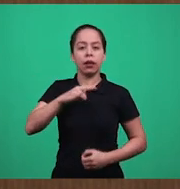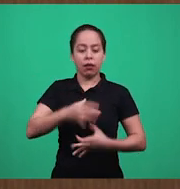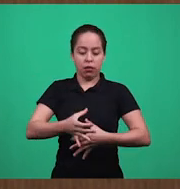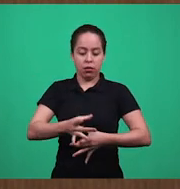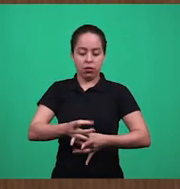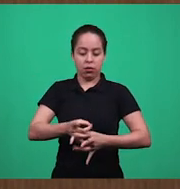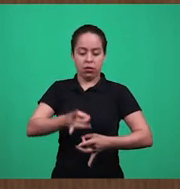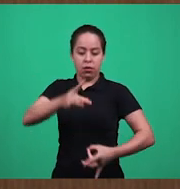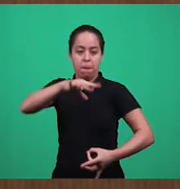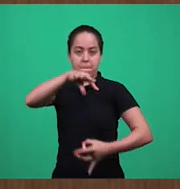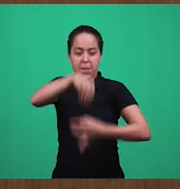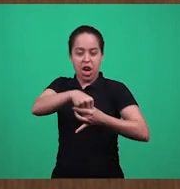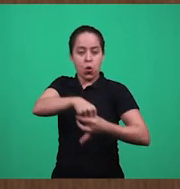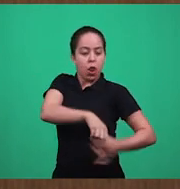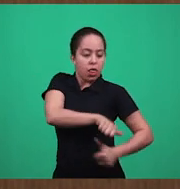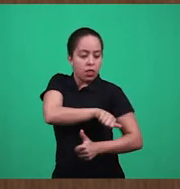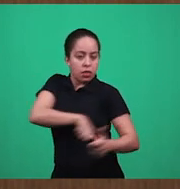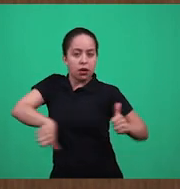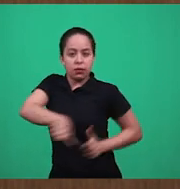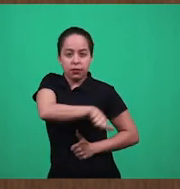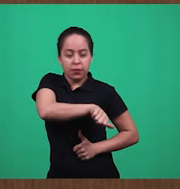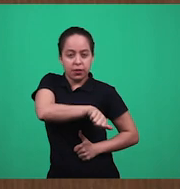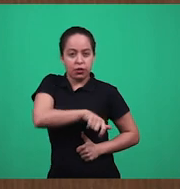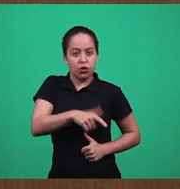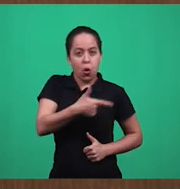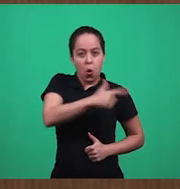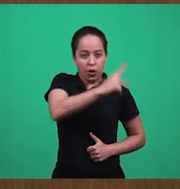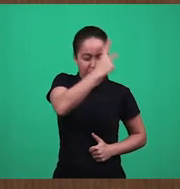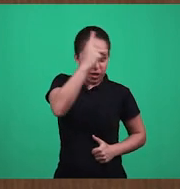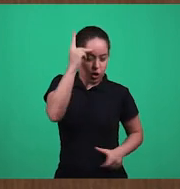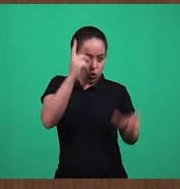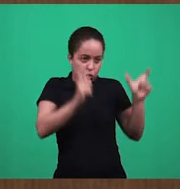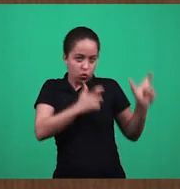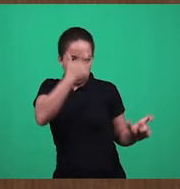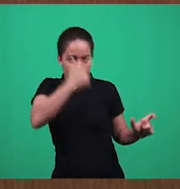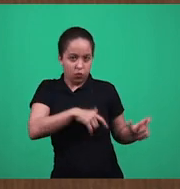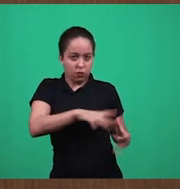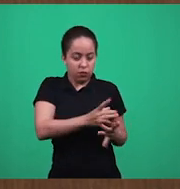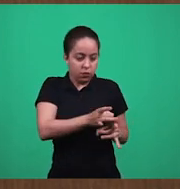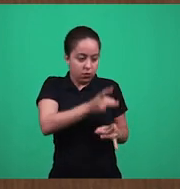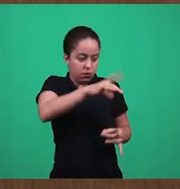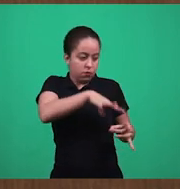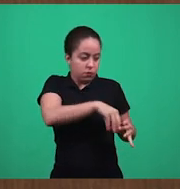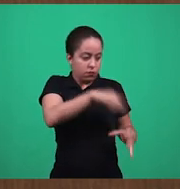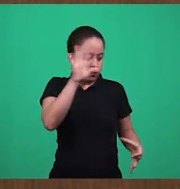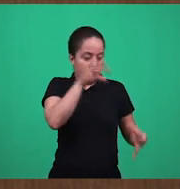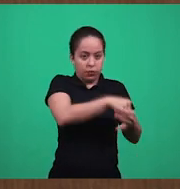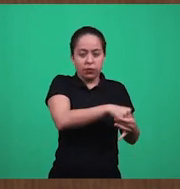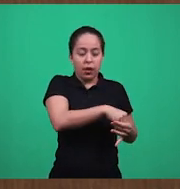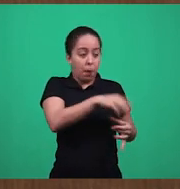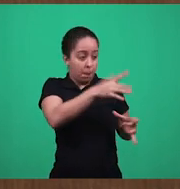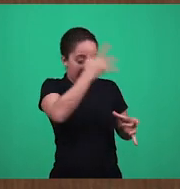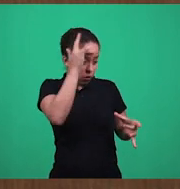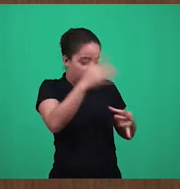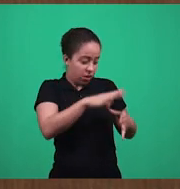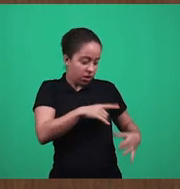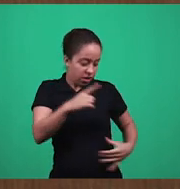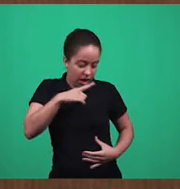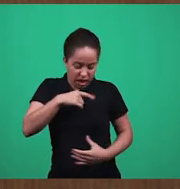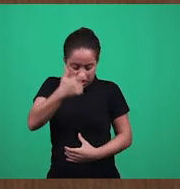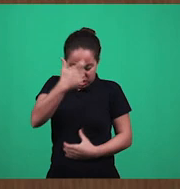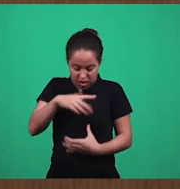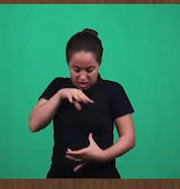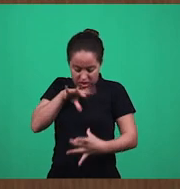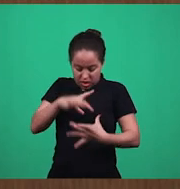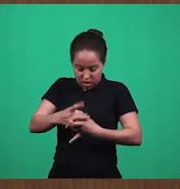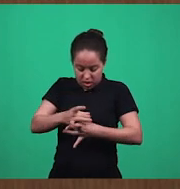de medula. O que acontece no transplante de medula, você remove a medula doente